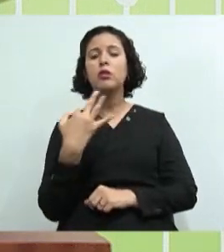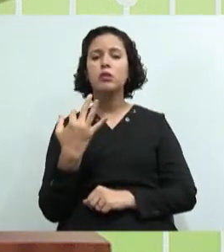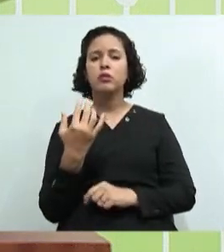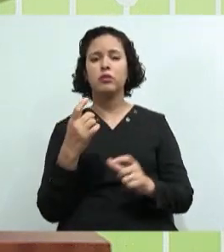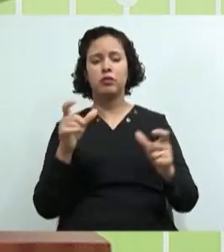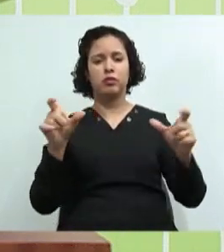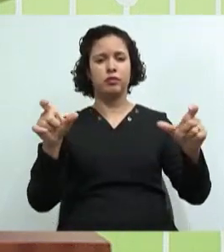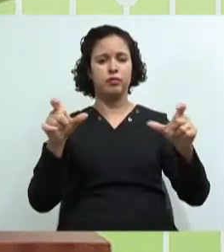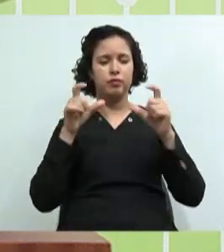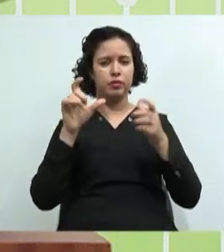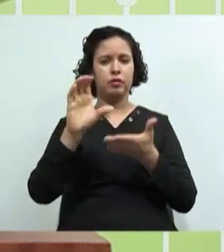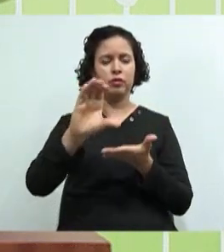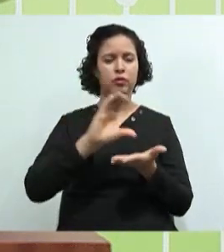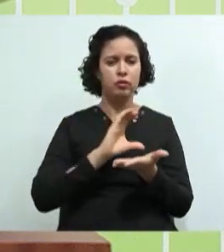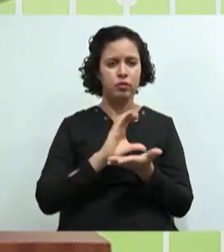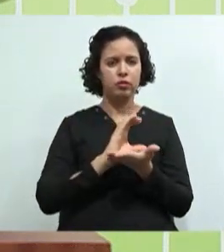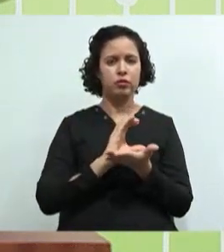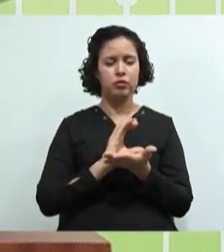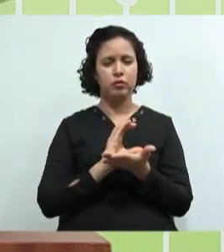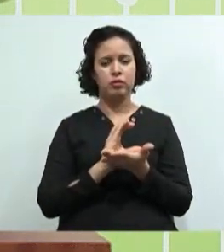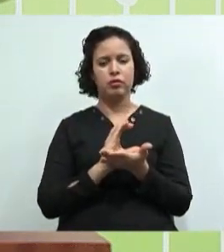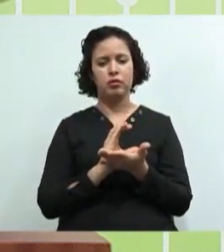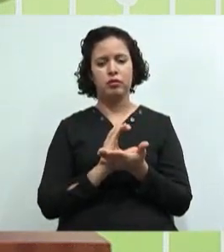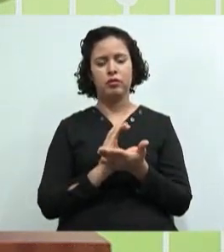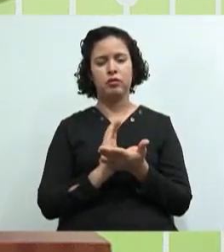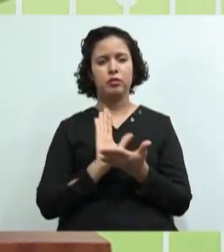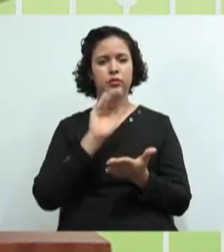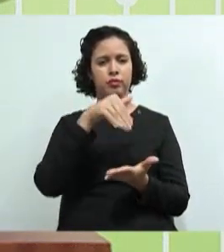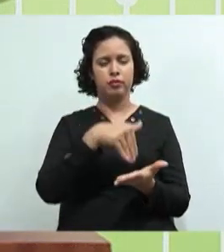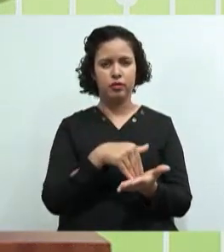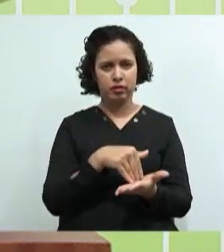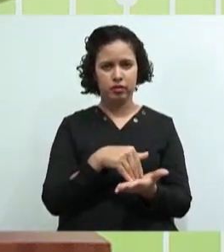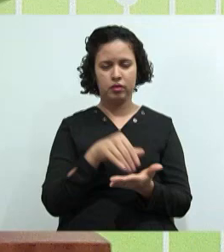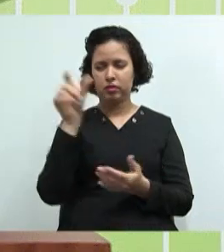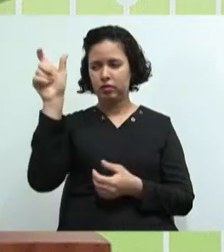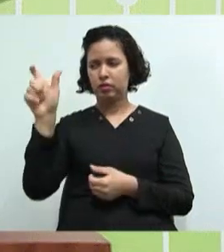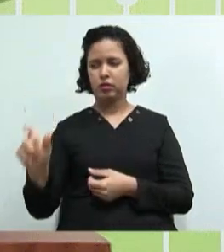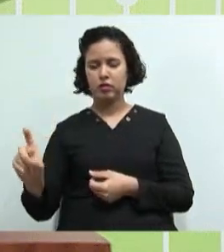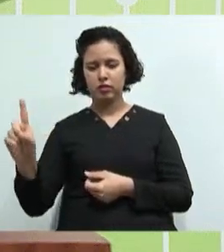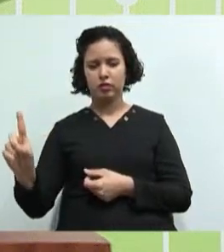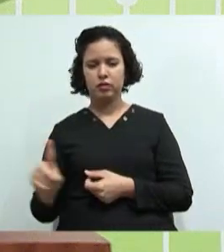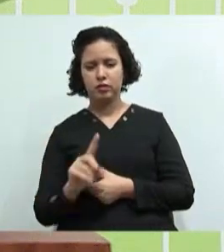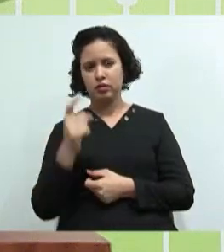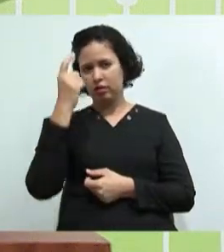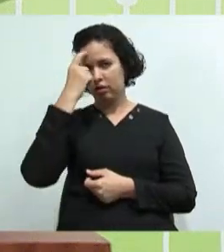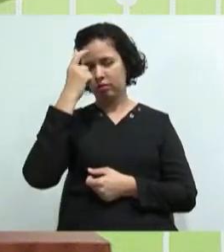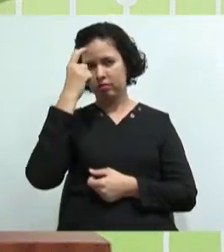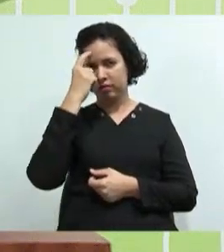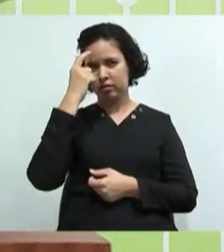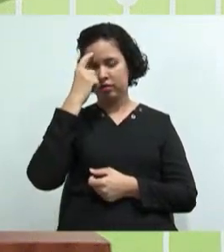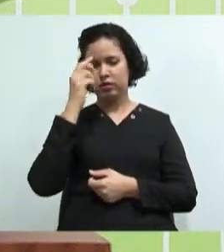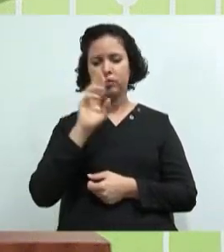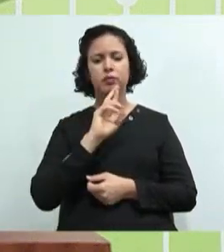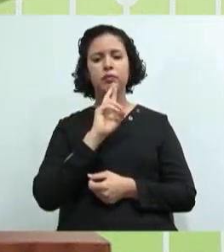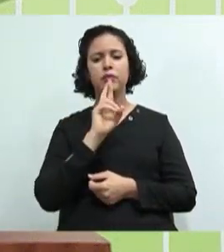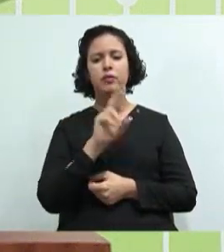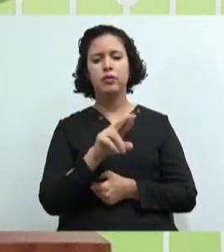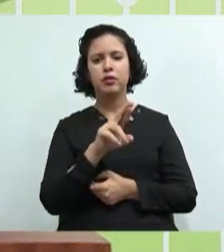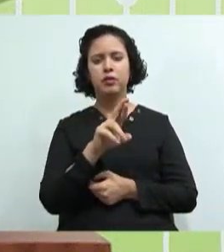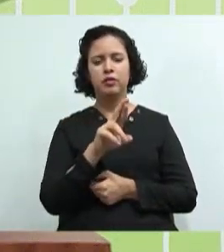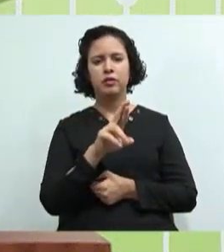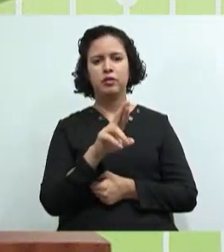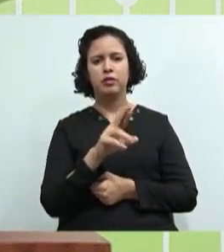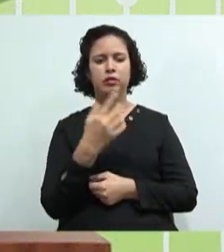lucrar, quanto que nós vamos necessitar. E, por fim, a perspectiva de clientes é aquela que você está pensando nos resultados